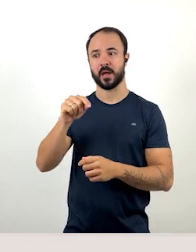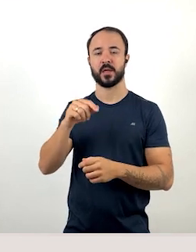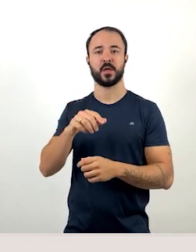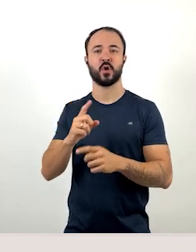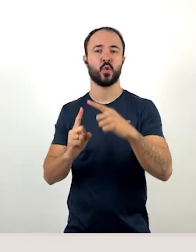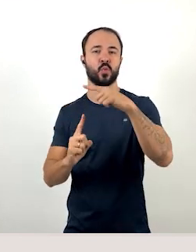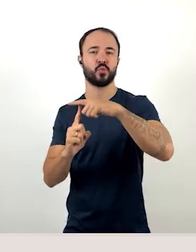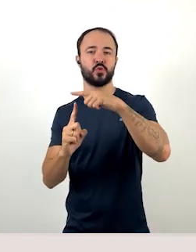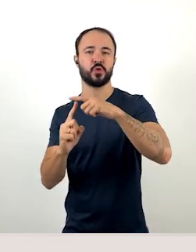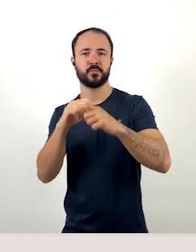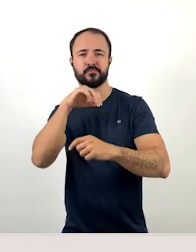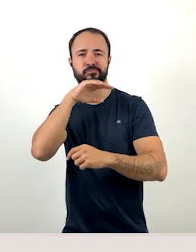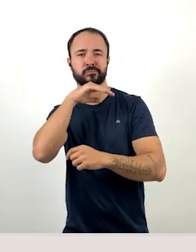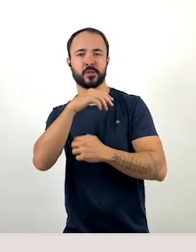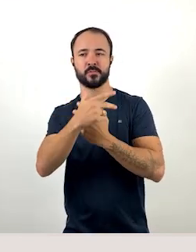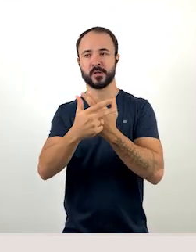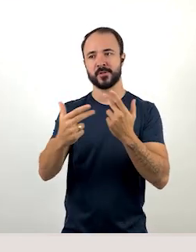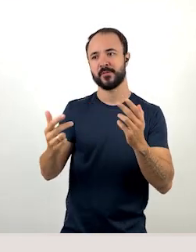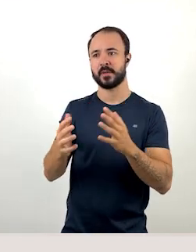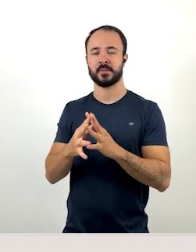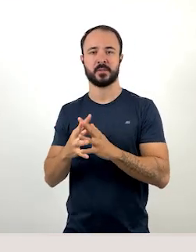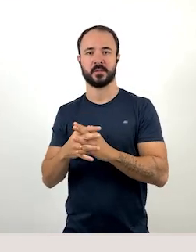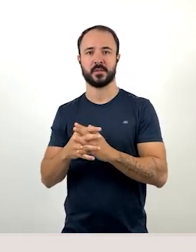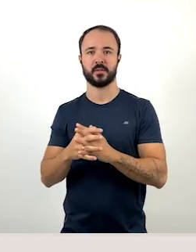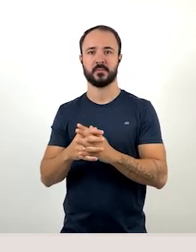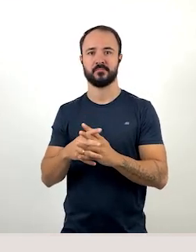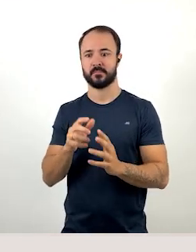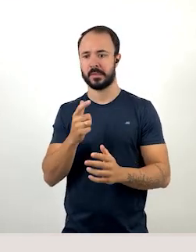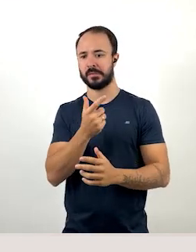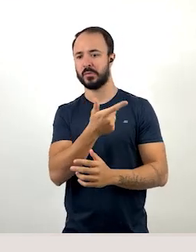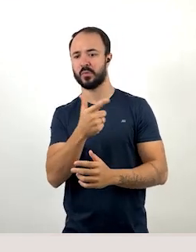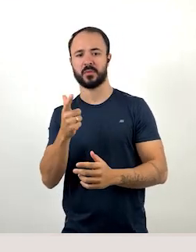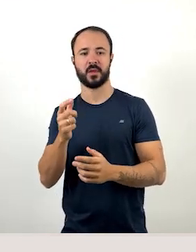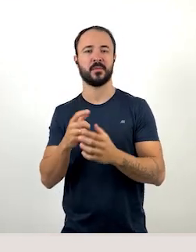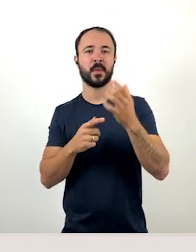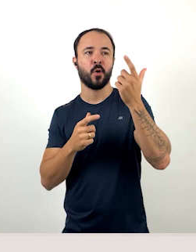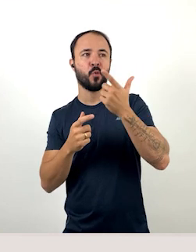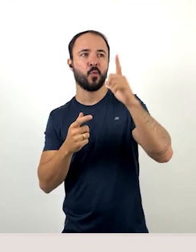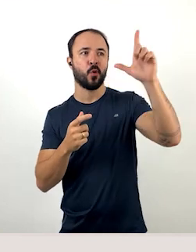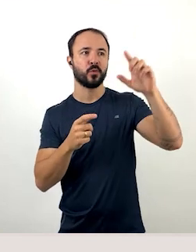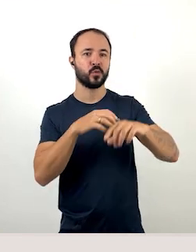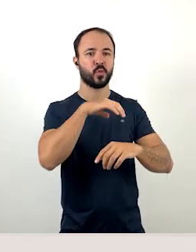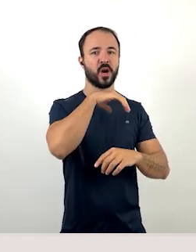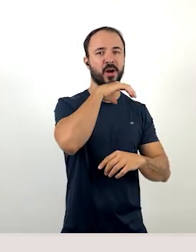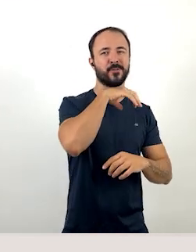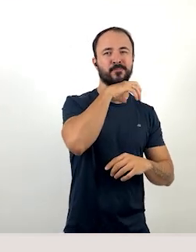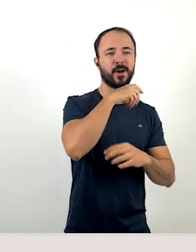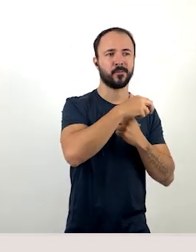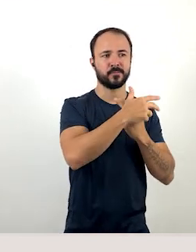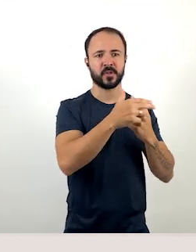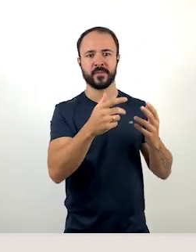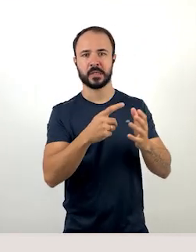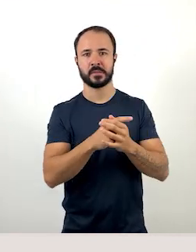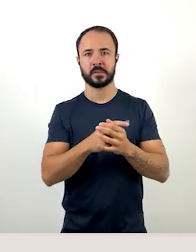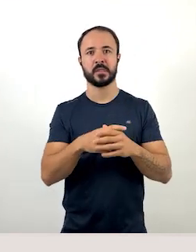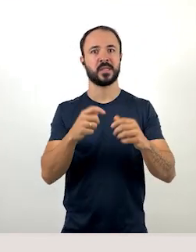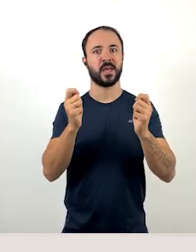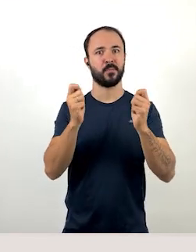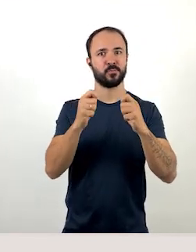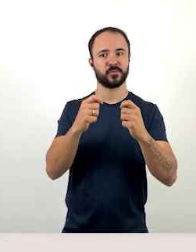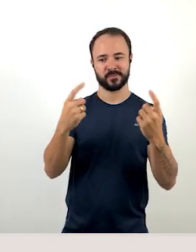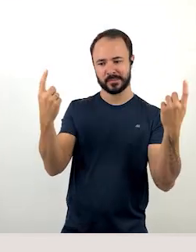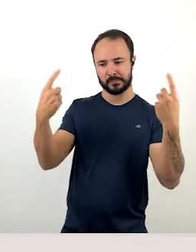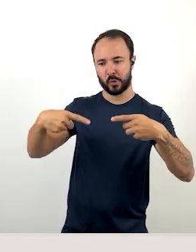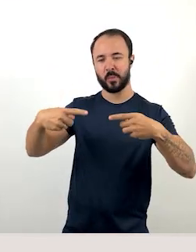controle. Ela não tem nenhum animal competidor dentro da mesma população. Consequentemente, você